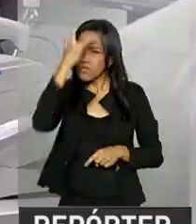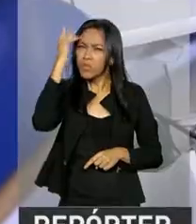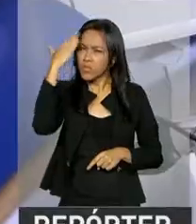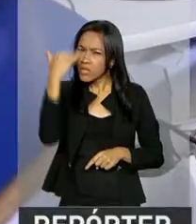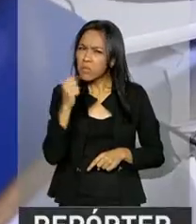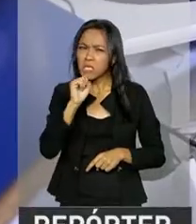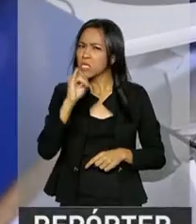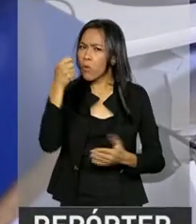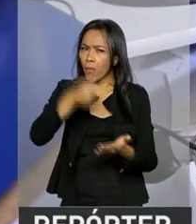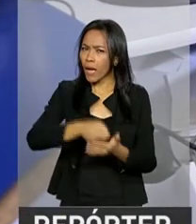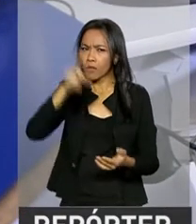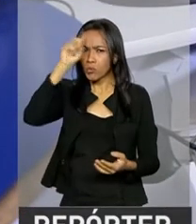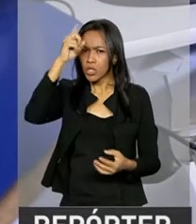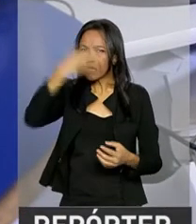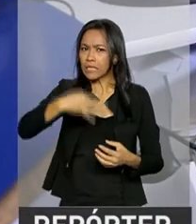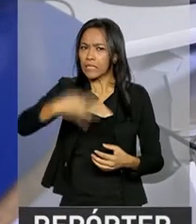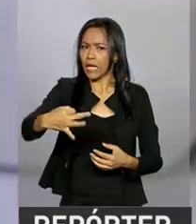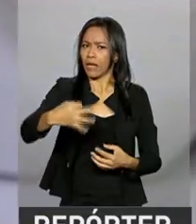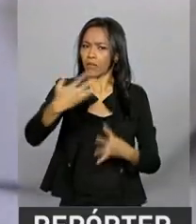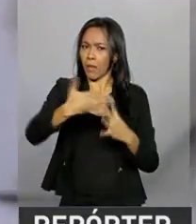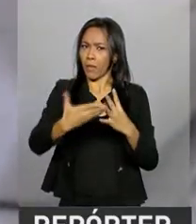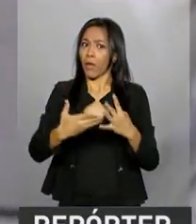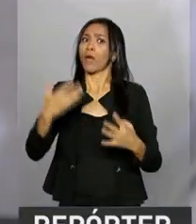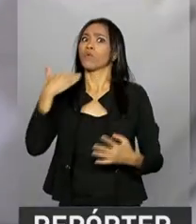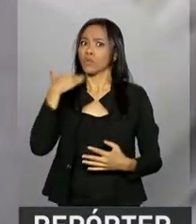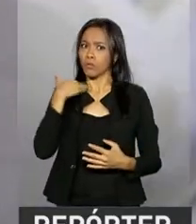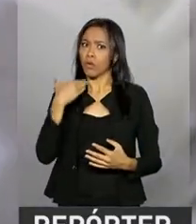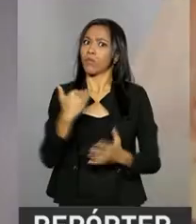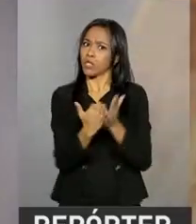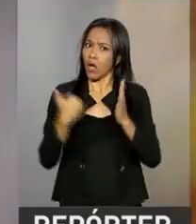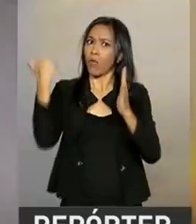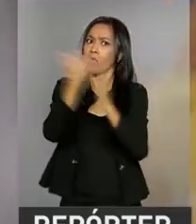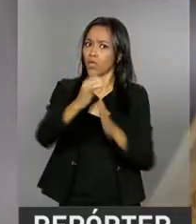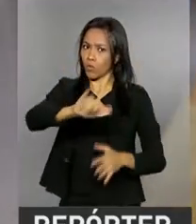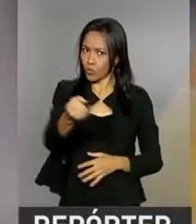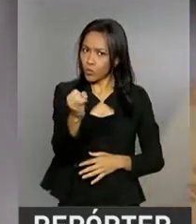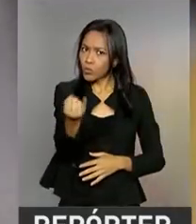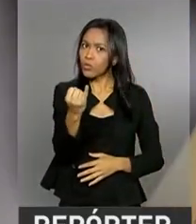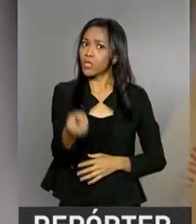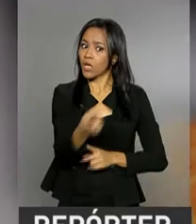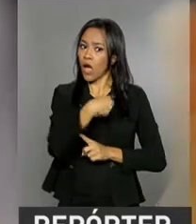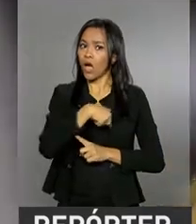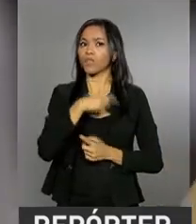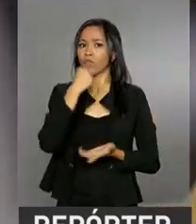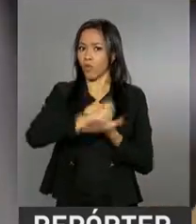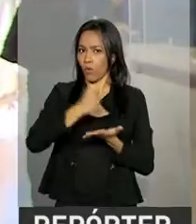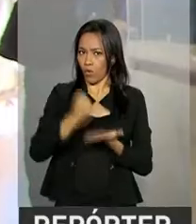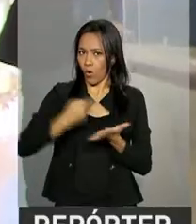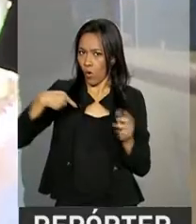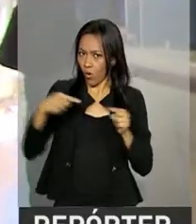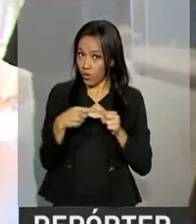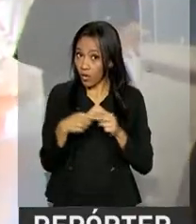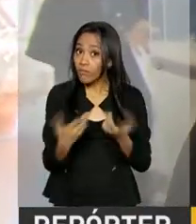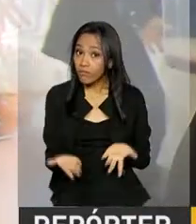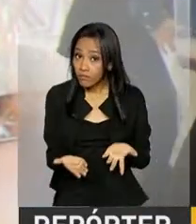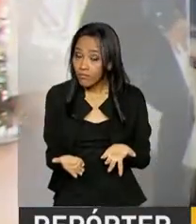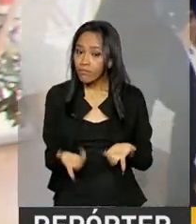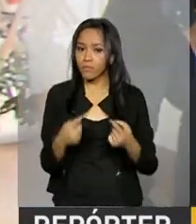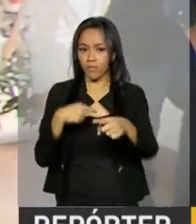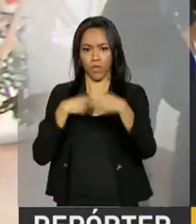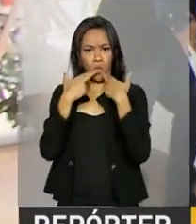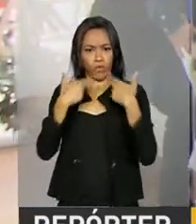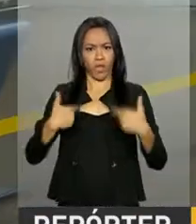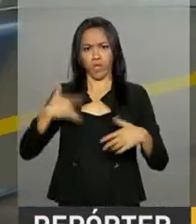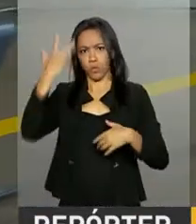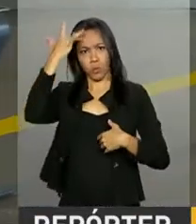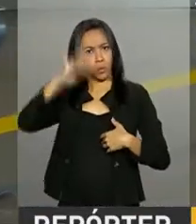pagarem as parcelas em dia os bancos podem cobrar um juro bem maior do que aquele que foi contratado originalmente em seu nome do flamengo não me